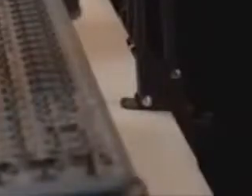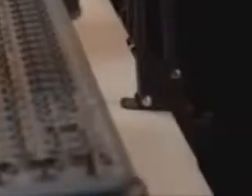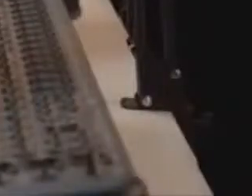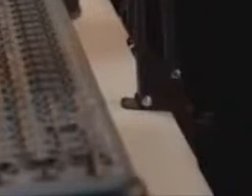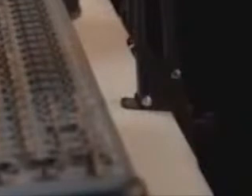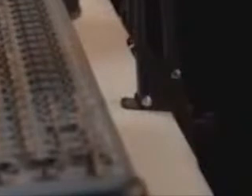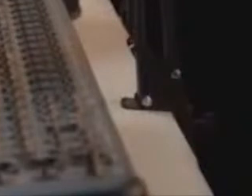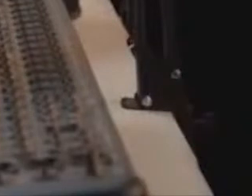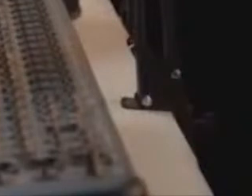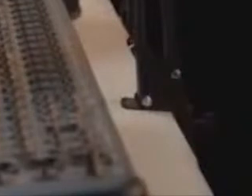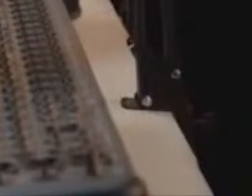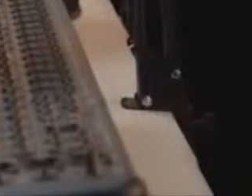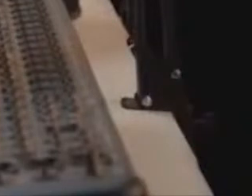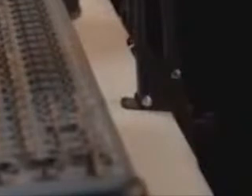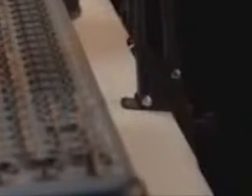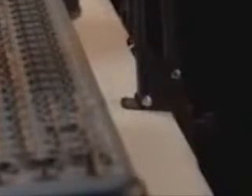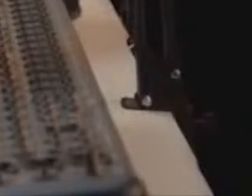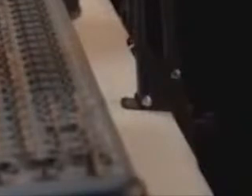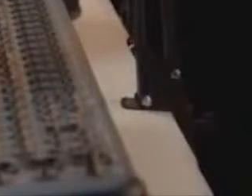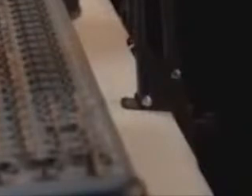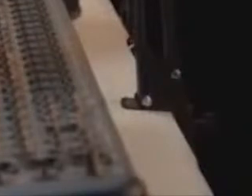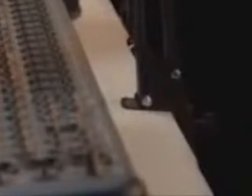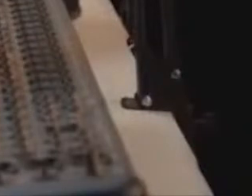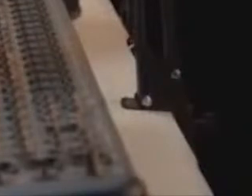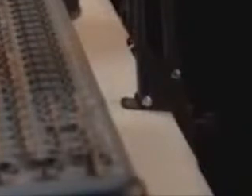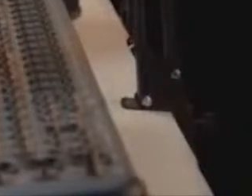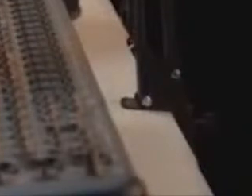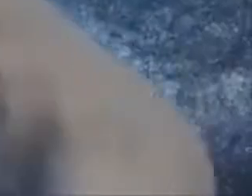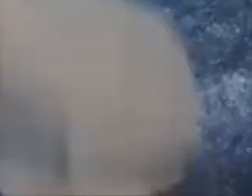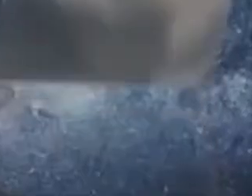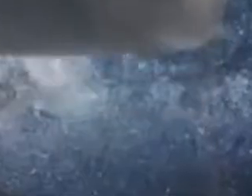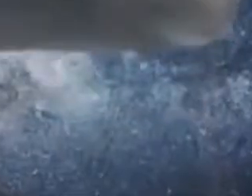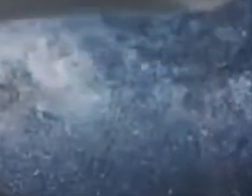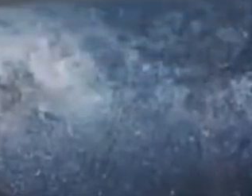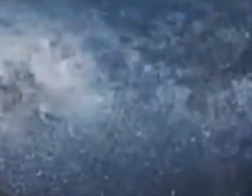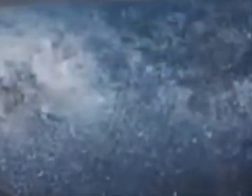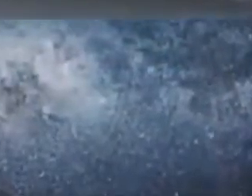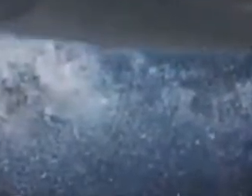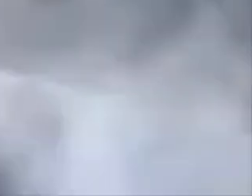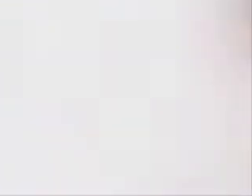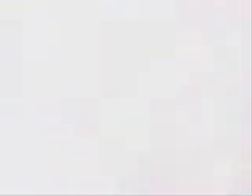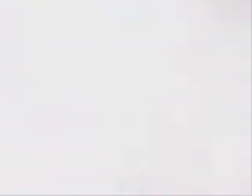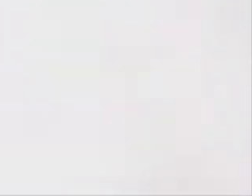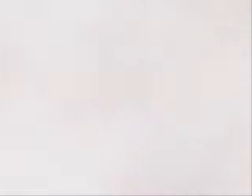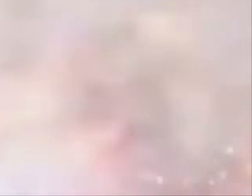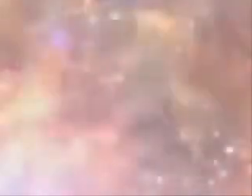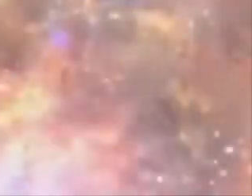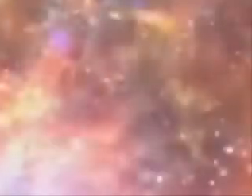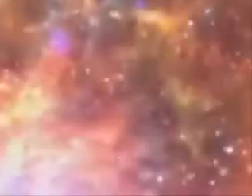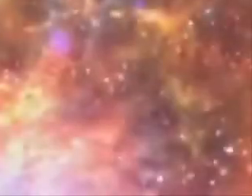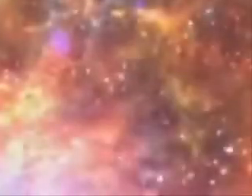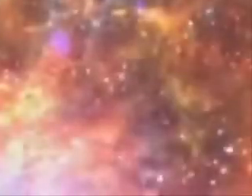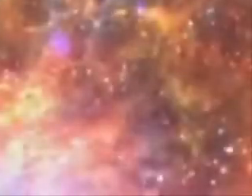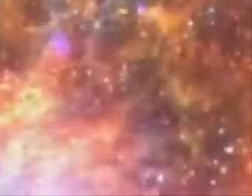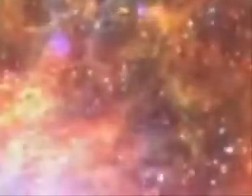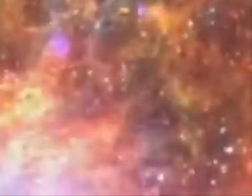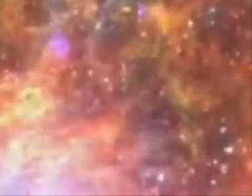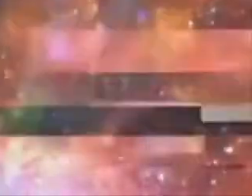Totis, Tots, o seu podcast de tecnologia. Oh my God! Shalom,